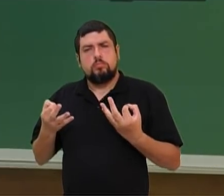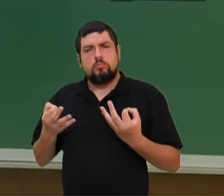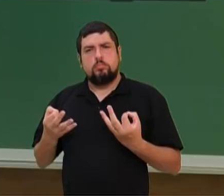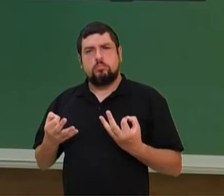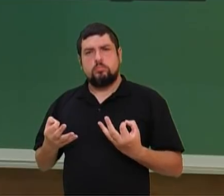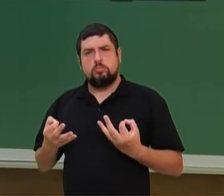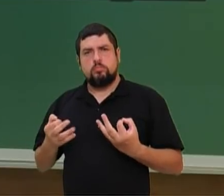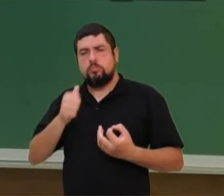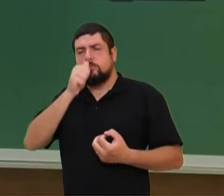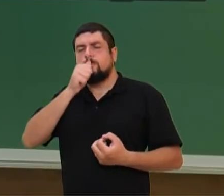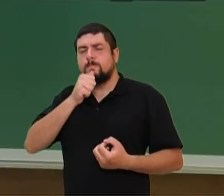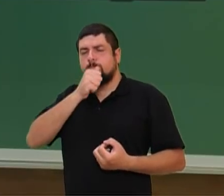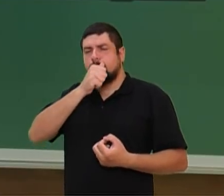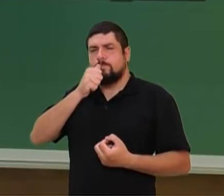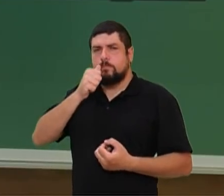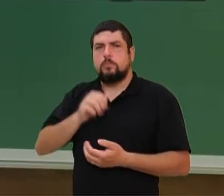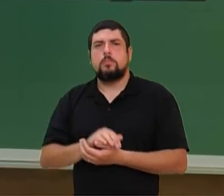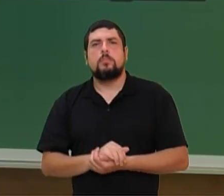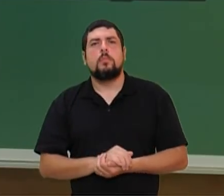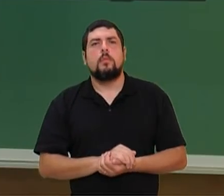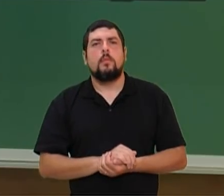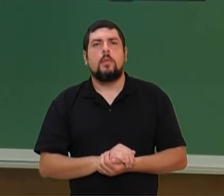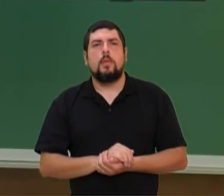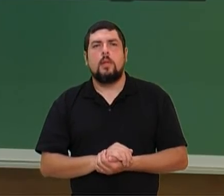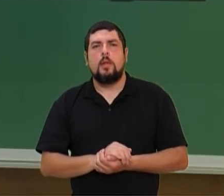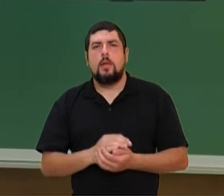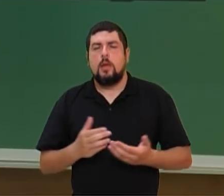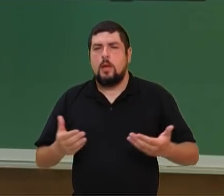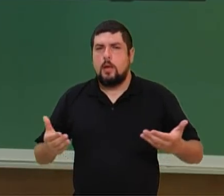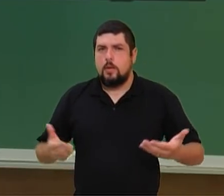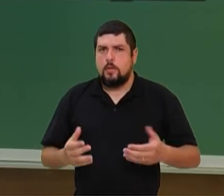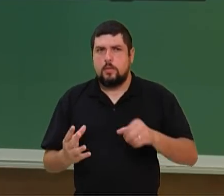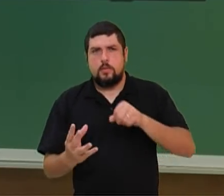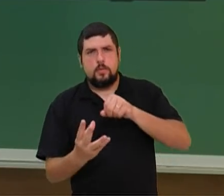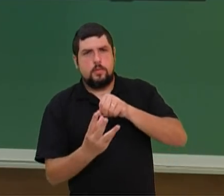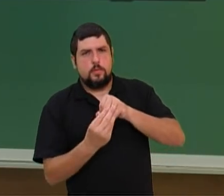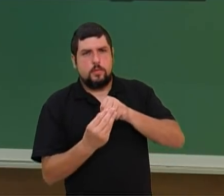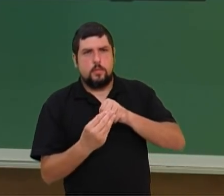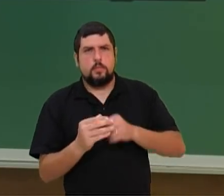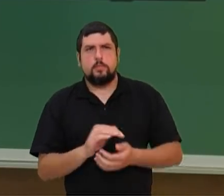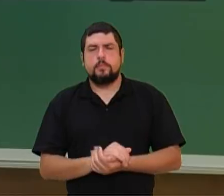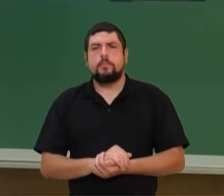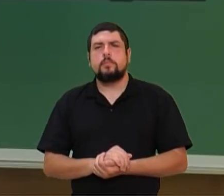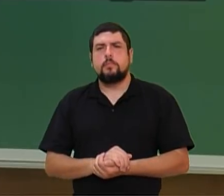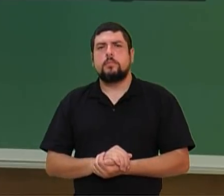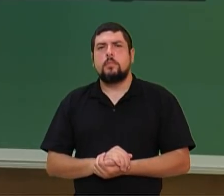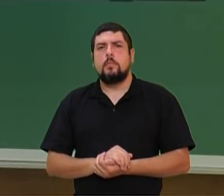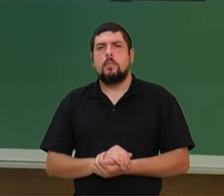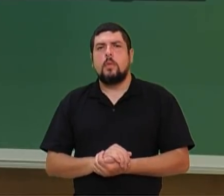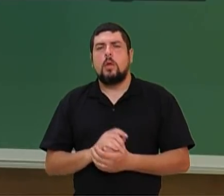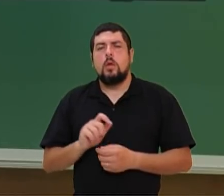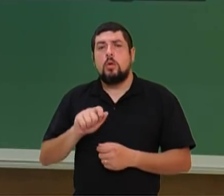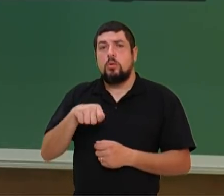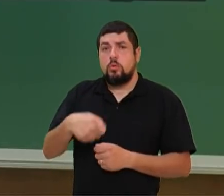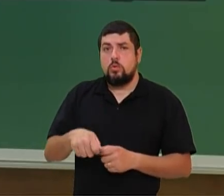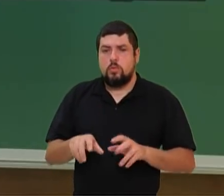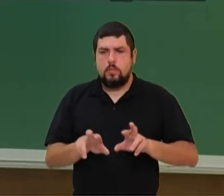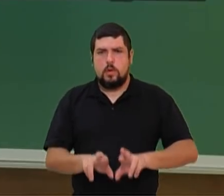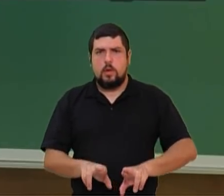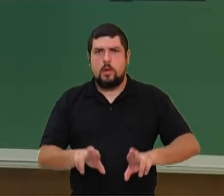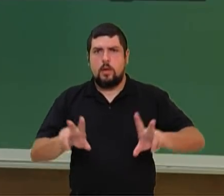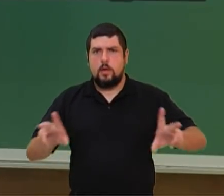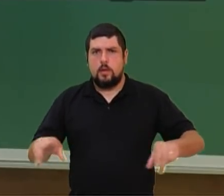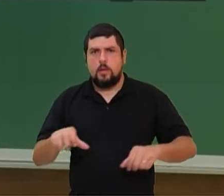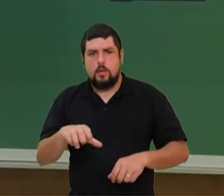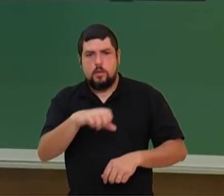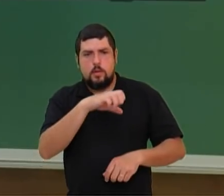situações aí. Então vamos agora aos conhecimentos. Com relação à diferença da ética